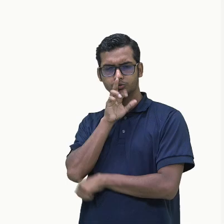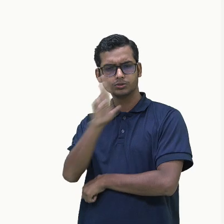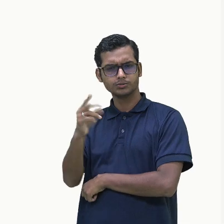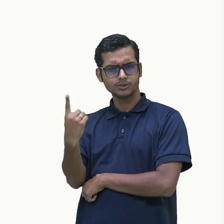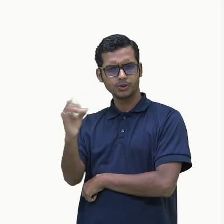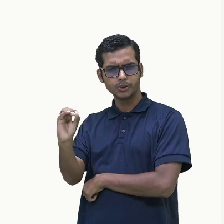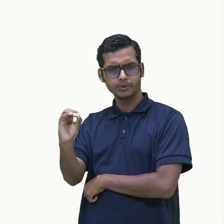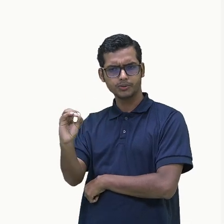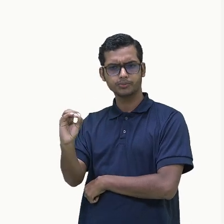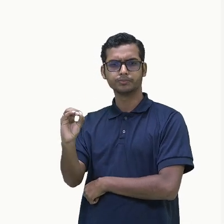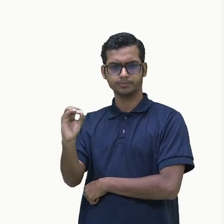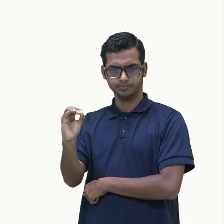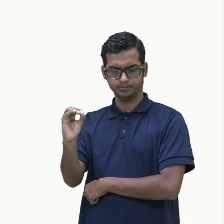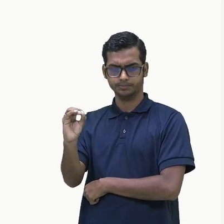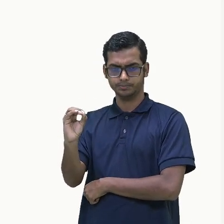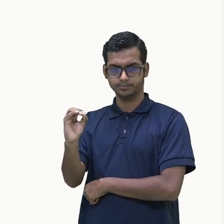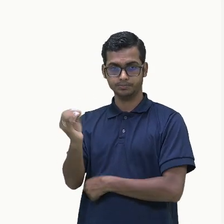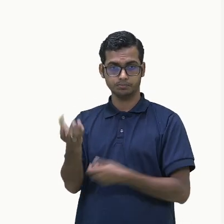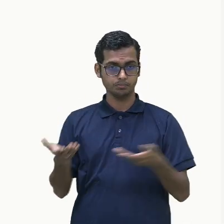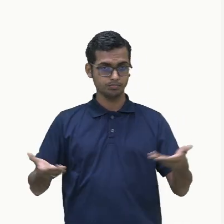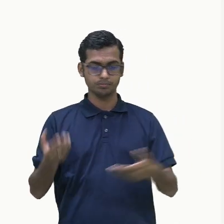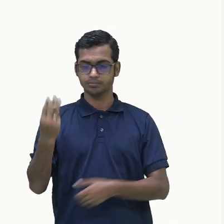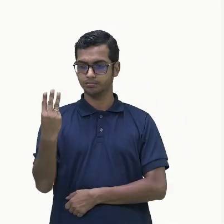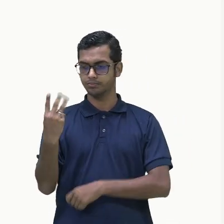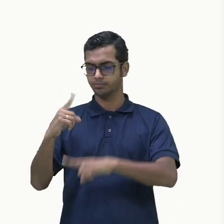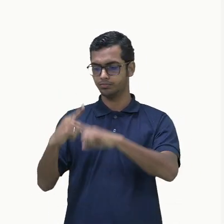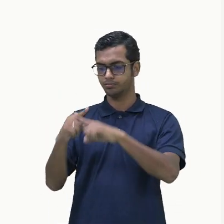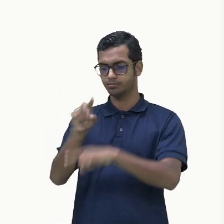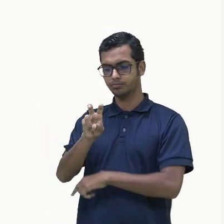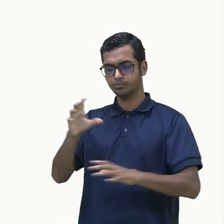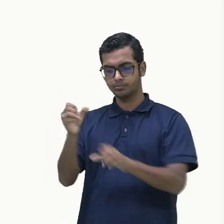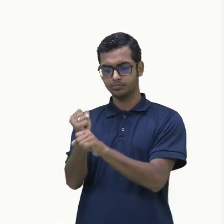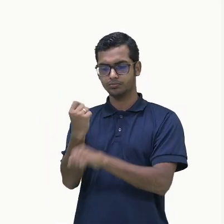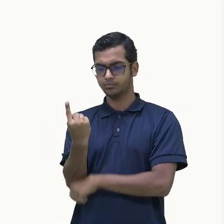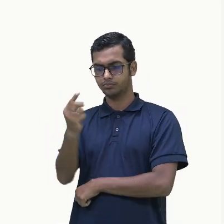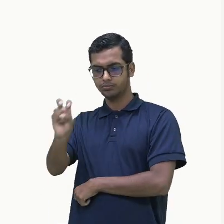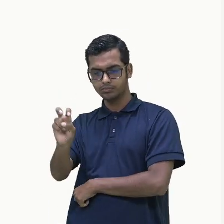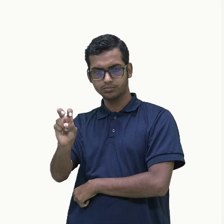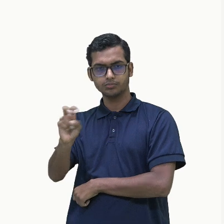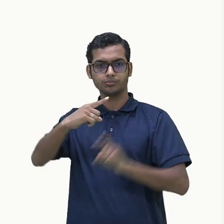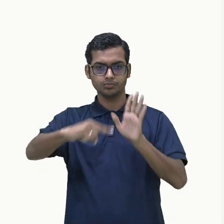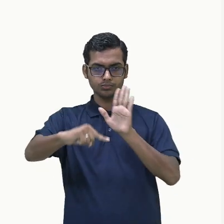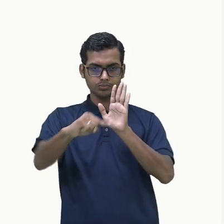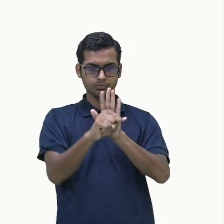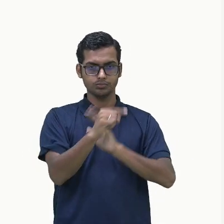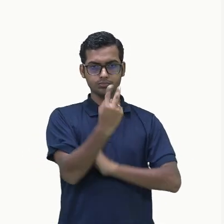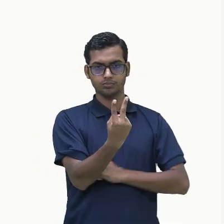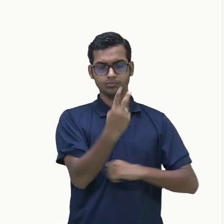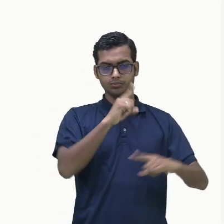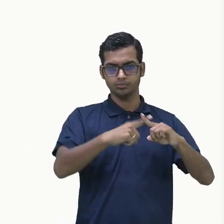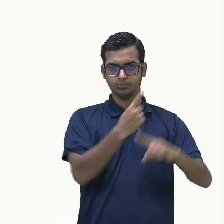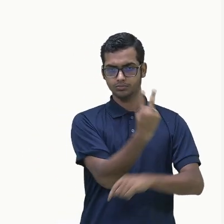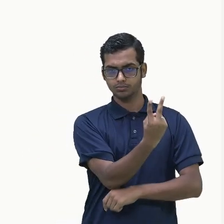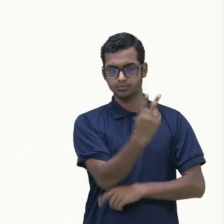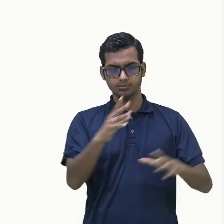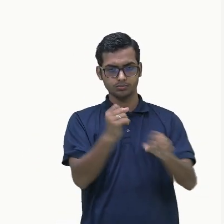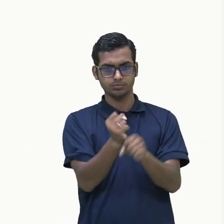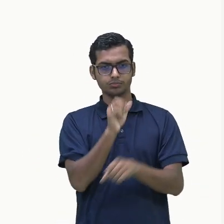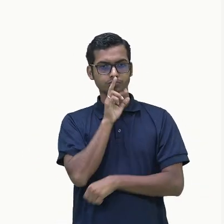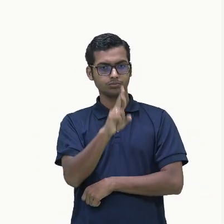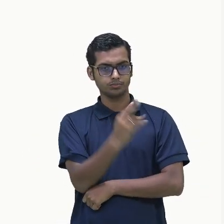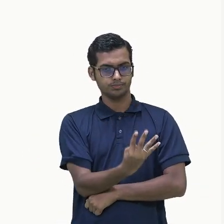ó, no numerador agora, 15, menos 2 vezes 2,